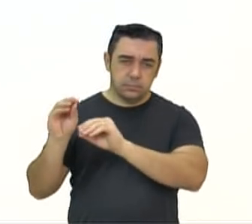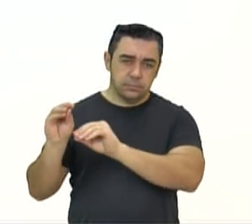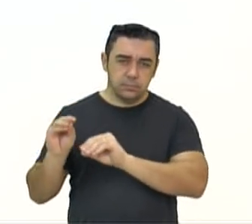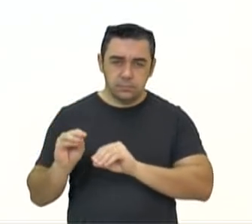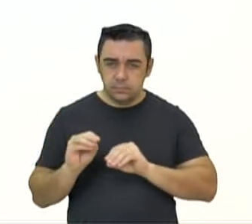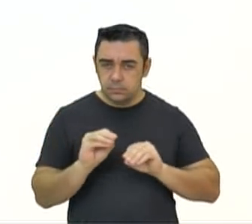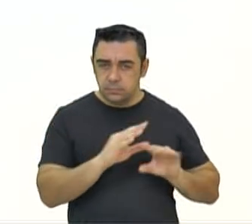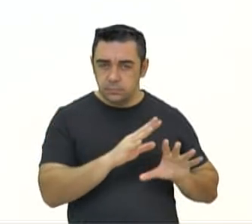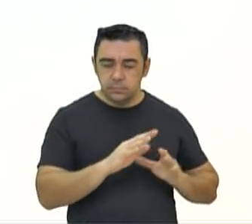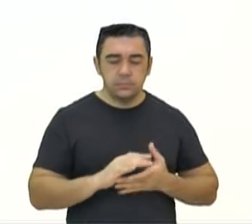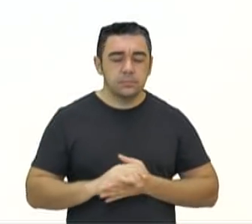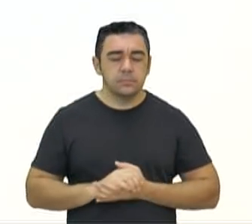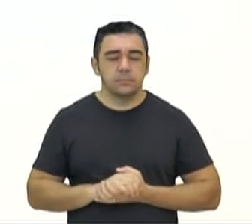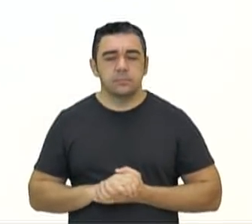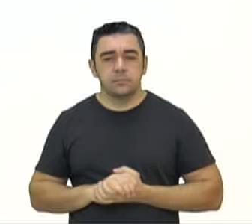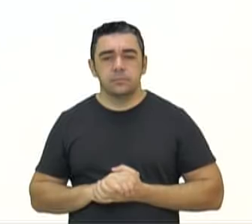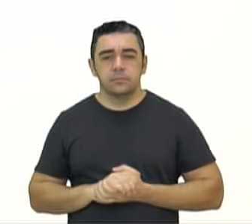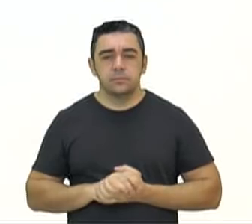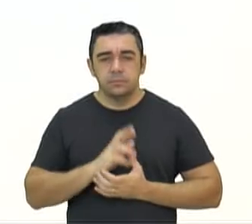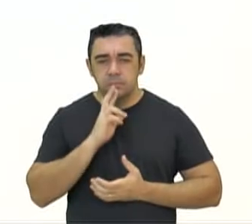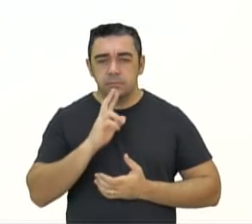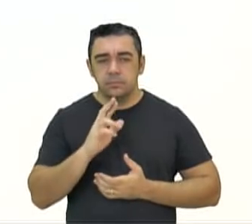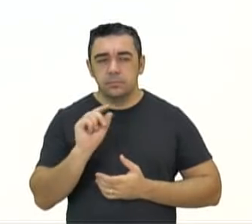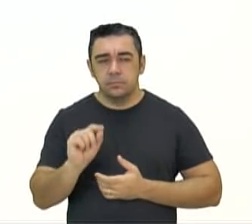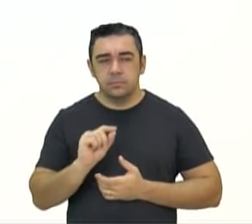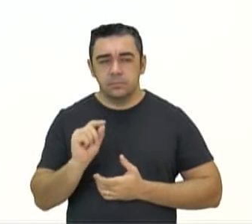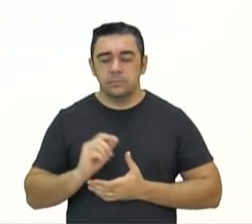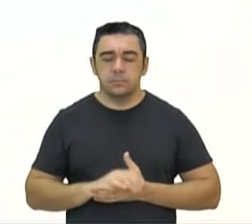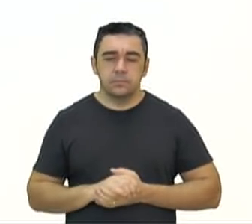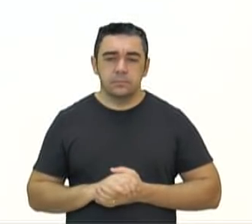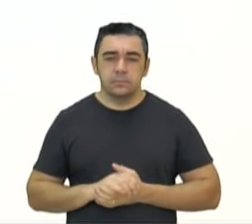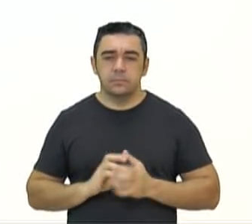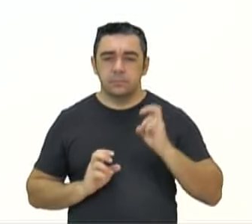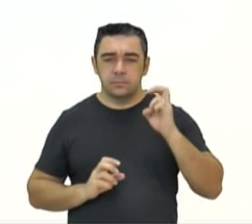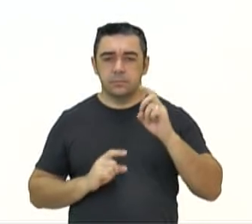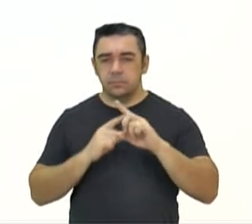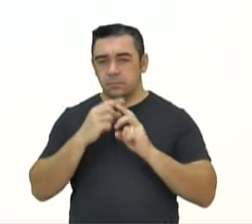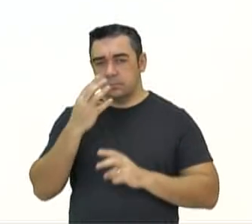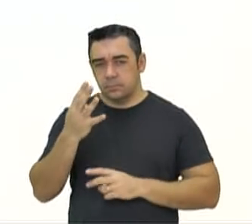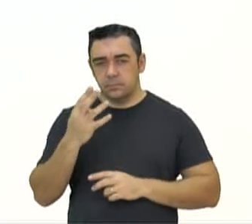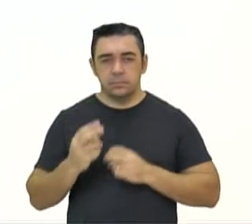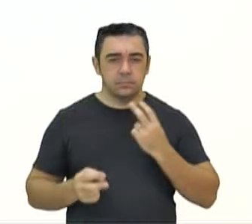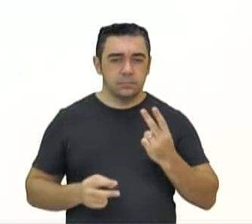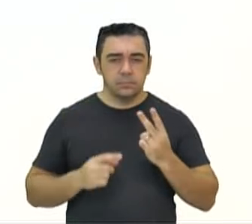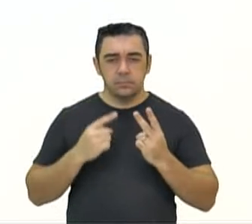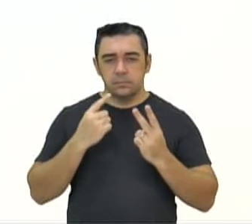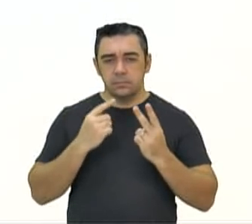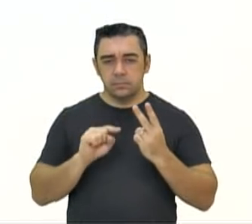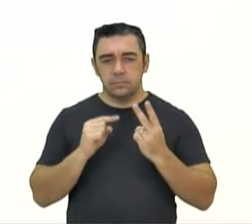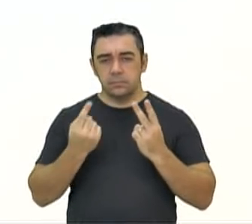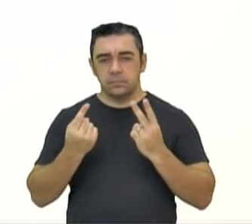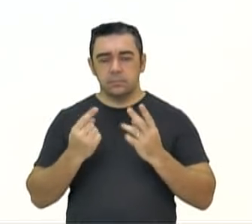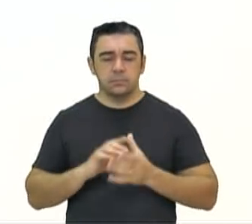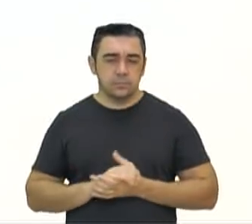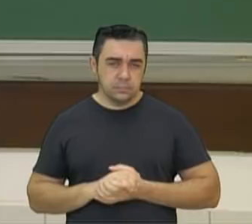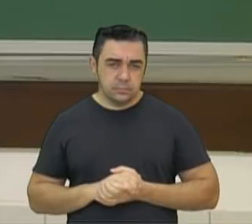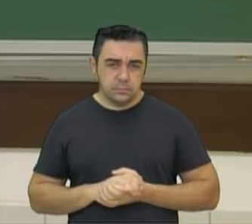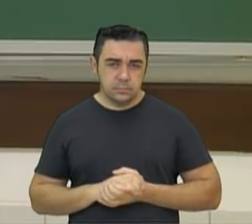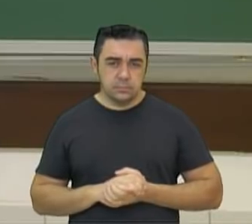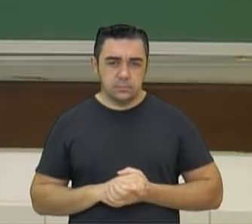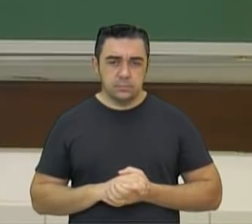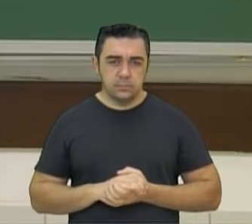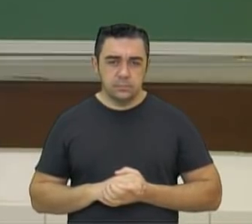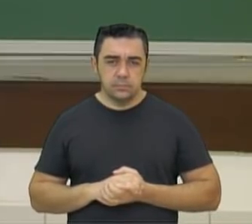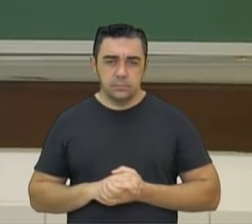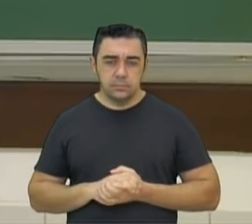posso cortar. Então, vai nos resultar em 5 vezes 4 e 2 fatorial. 2 fatorial é o quê?